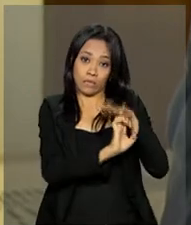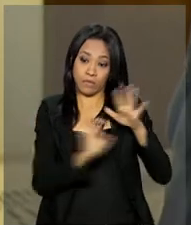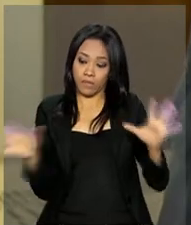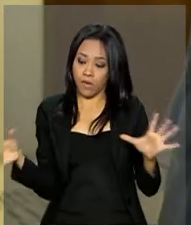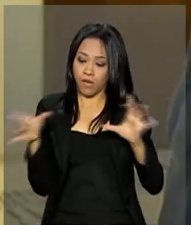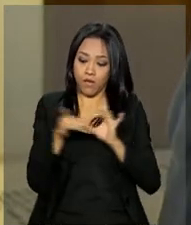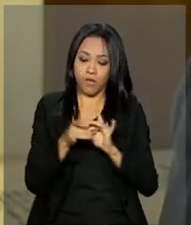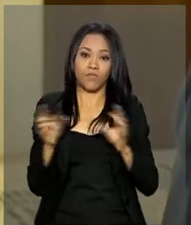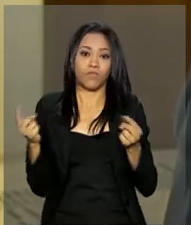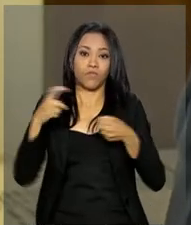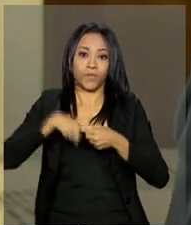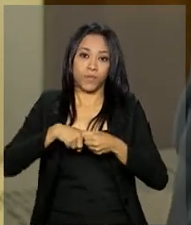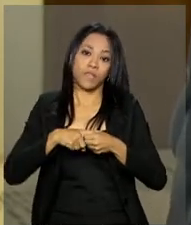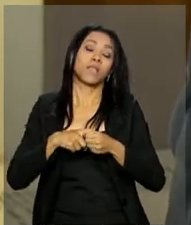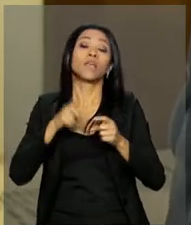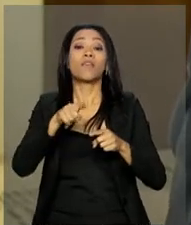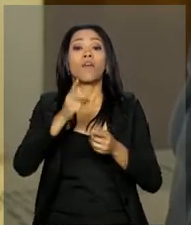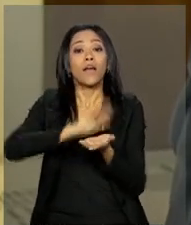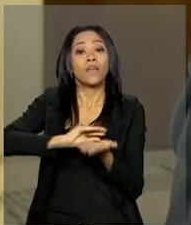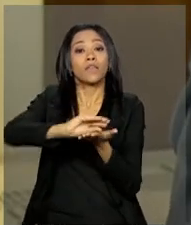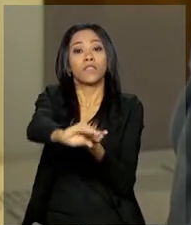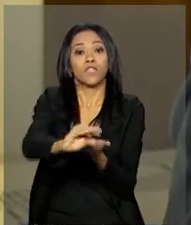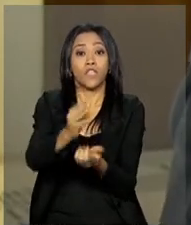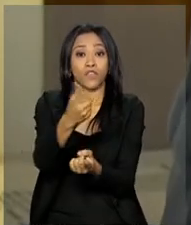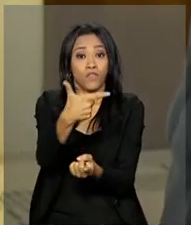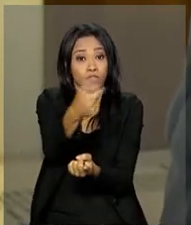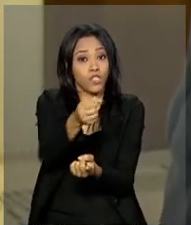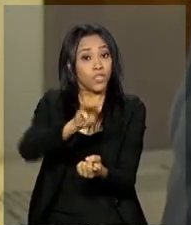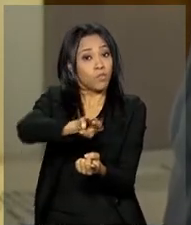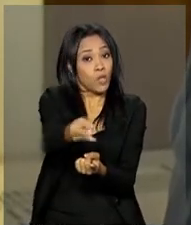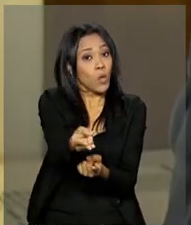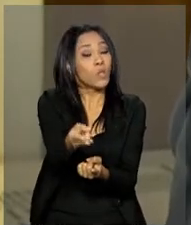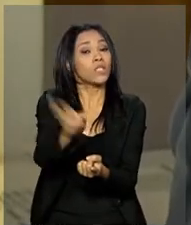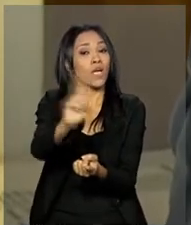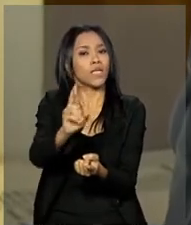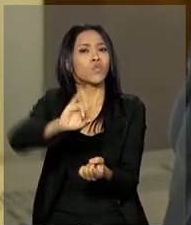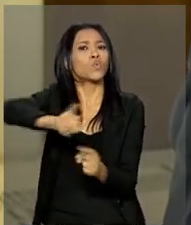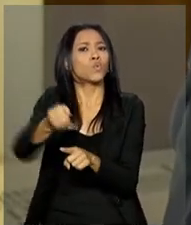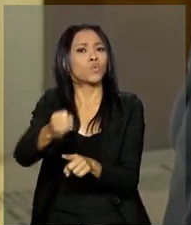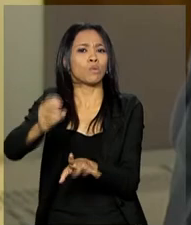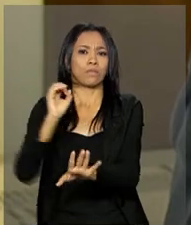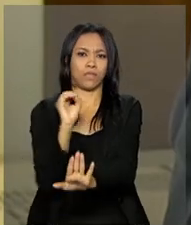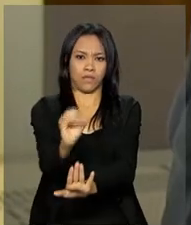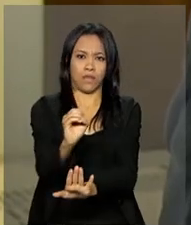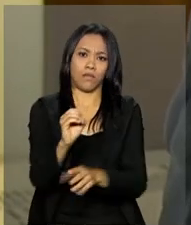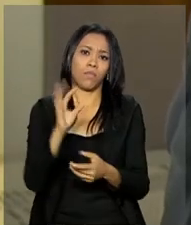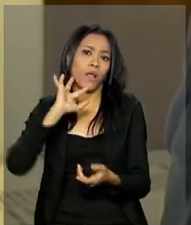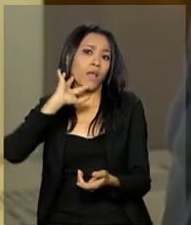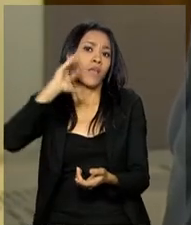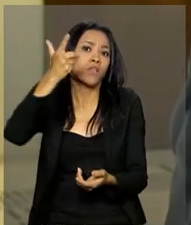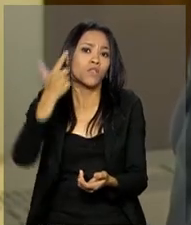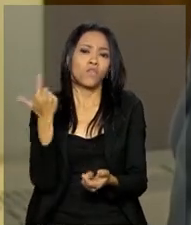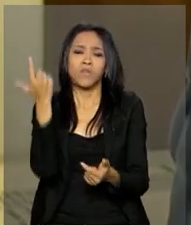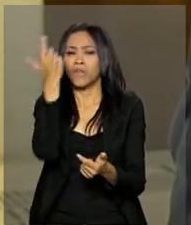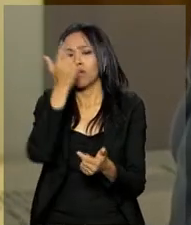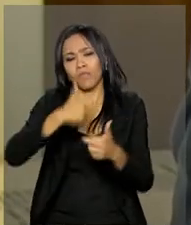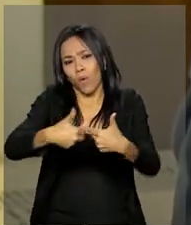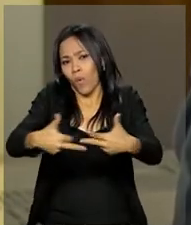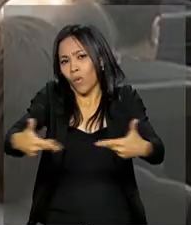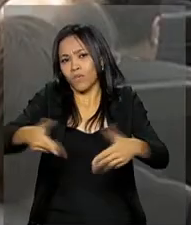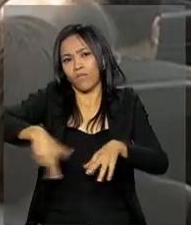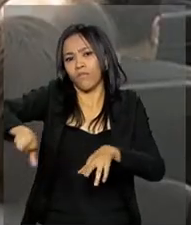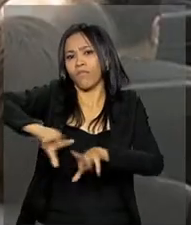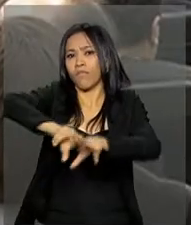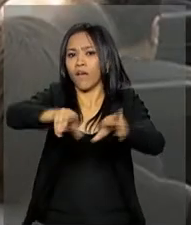oferecer inicialmente 20 milhões de reais a juros zero para o desenvolvimento de soluções para os mais variados setores da